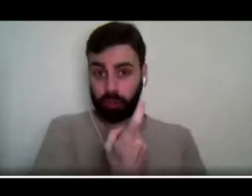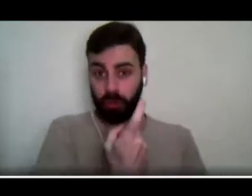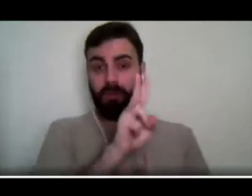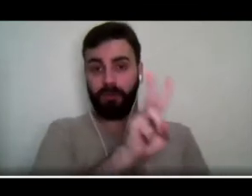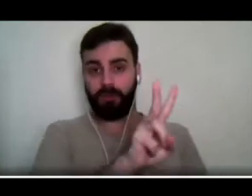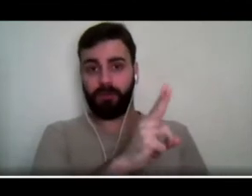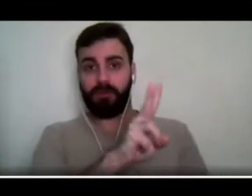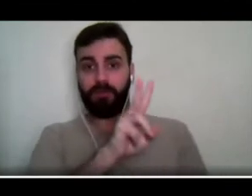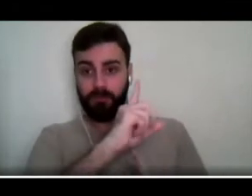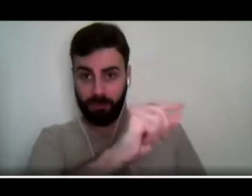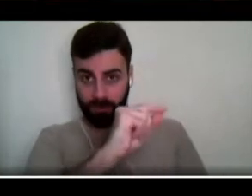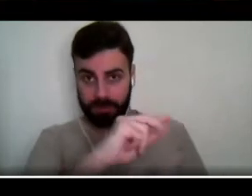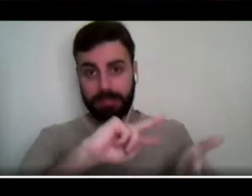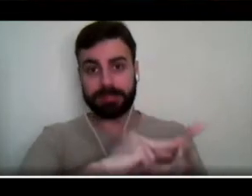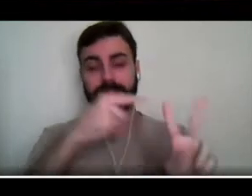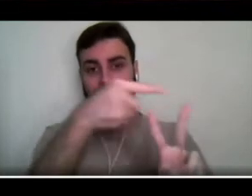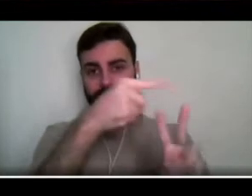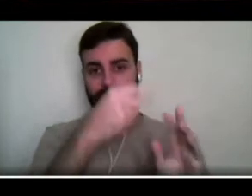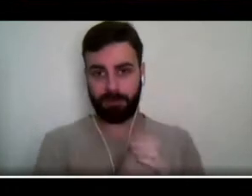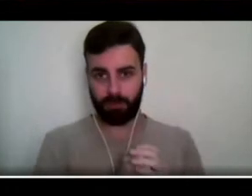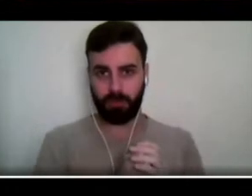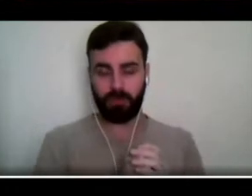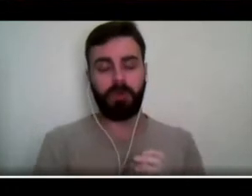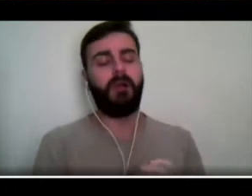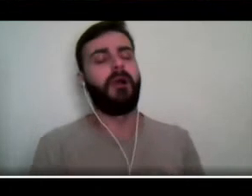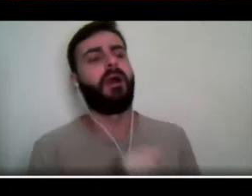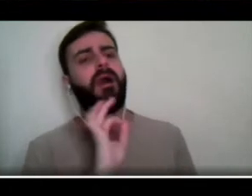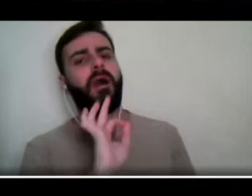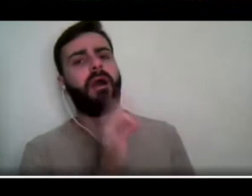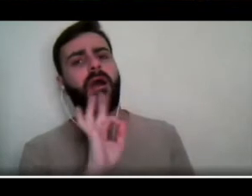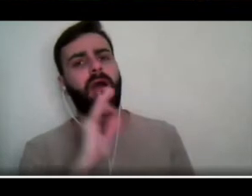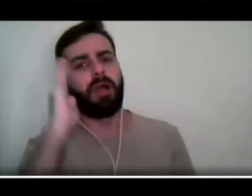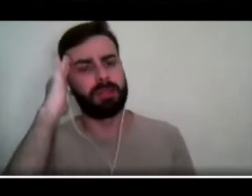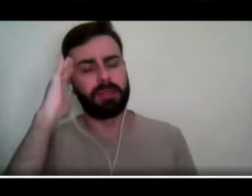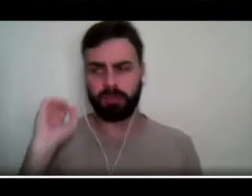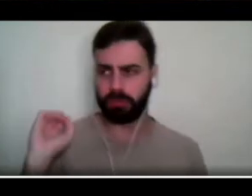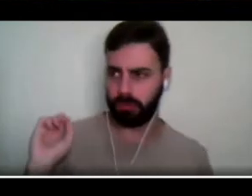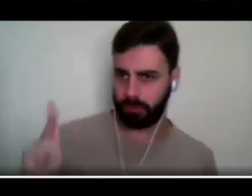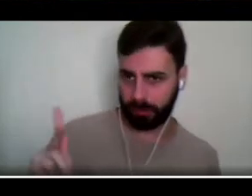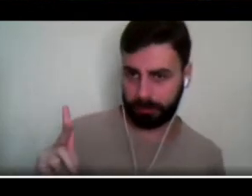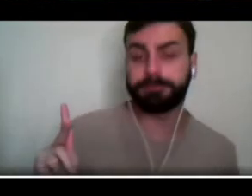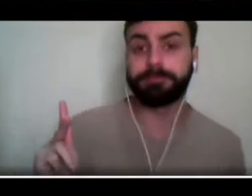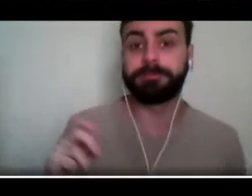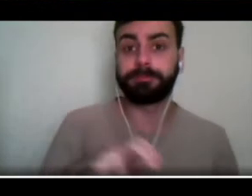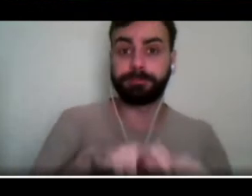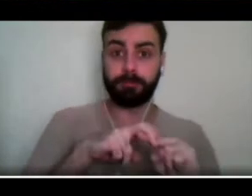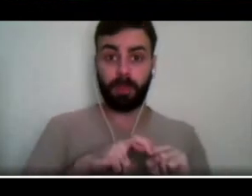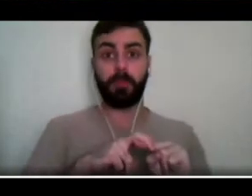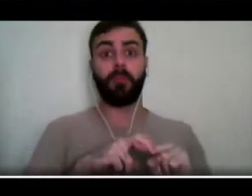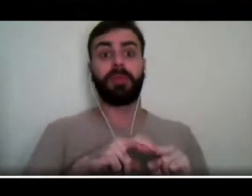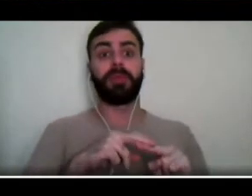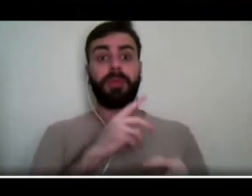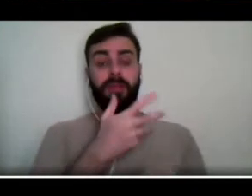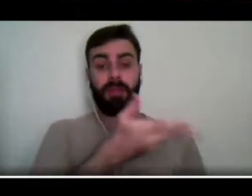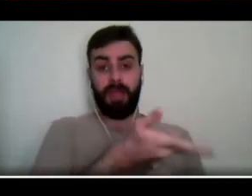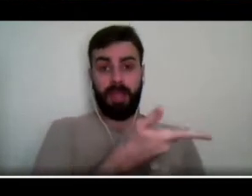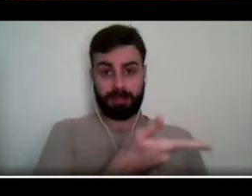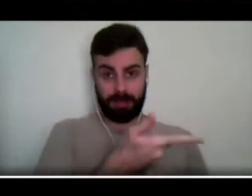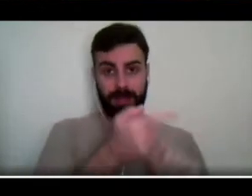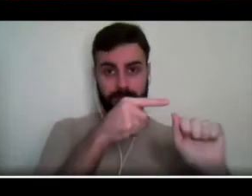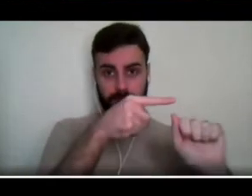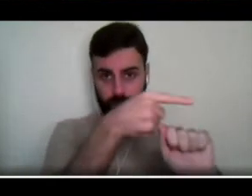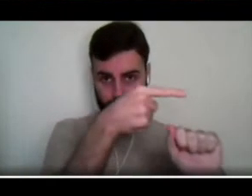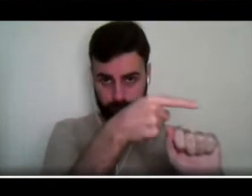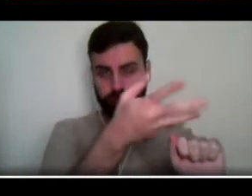Ah, entendi. Tá beleza? Então, o vetor aceleração total, vou botar aqui, né, vai